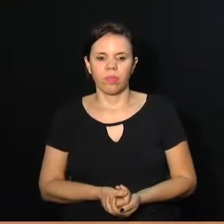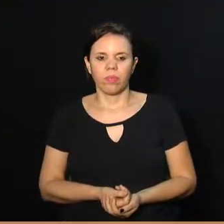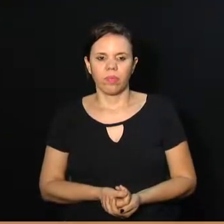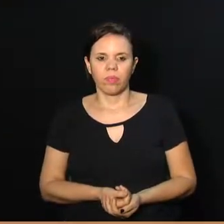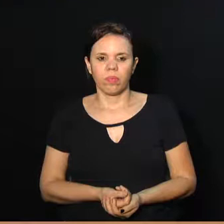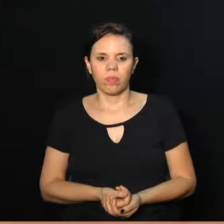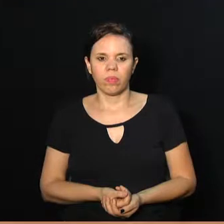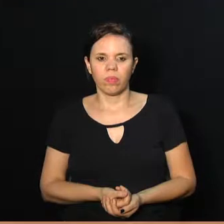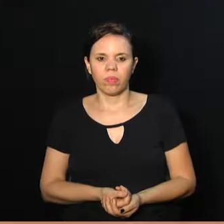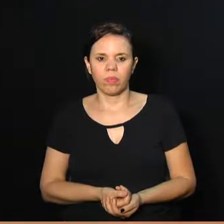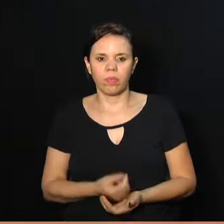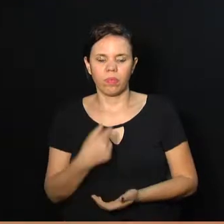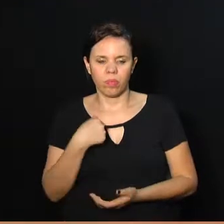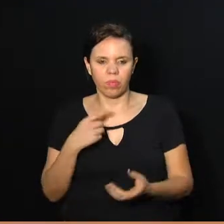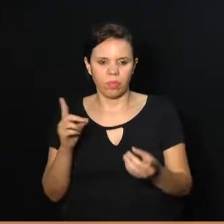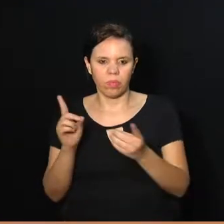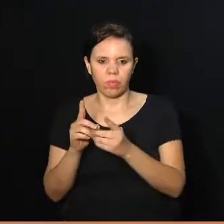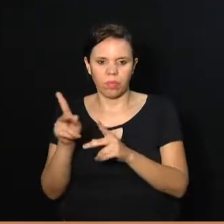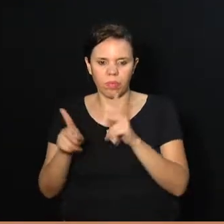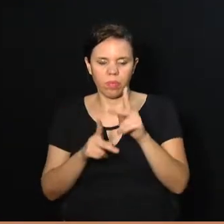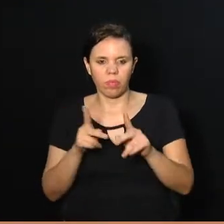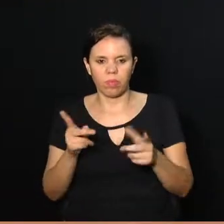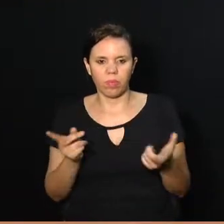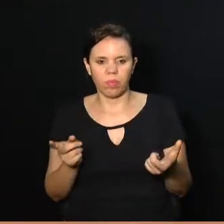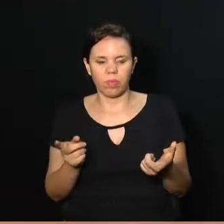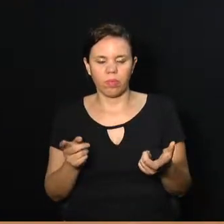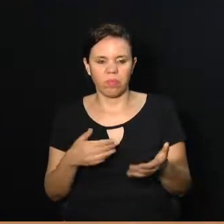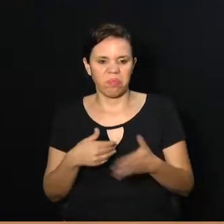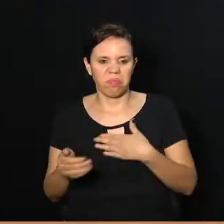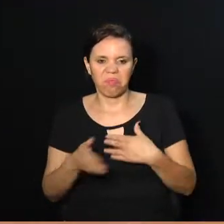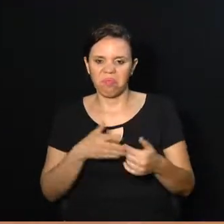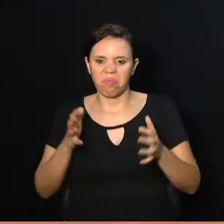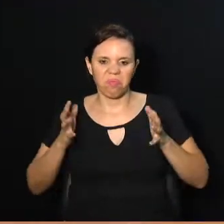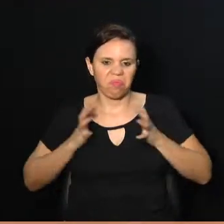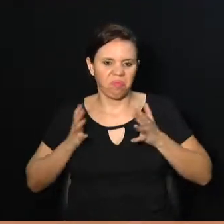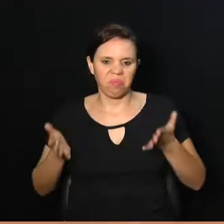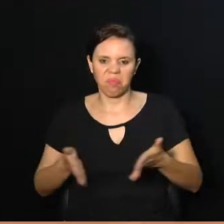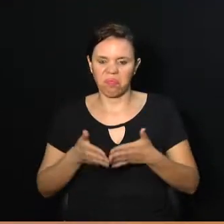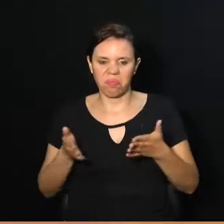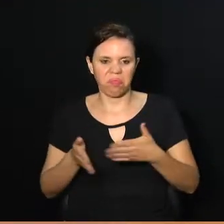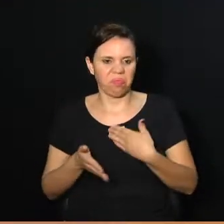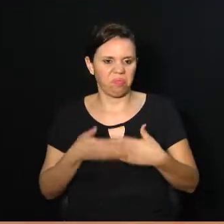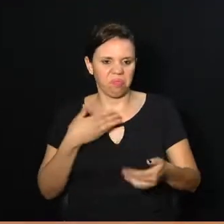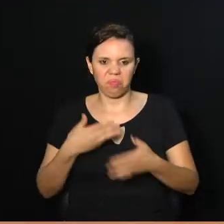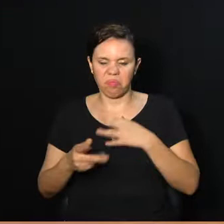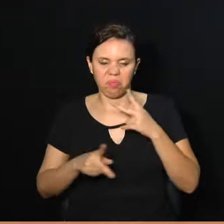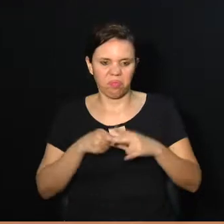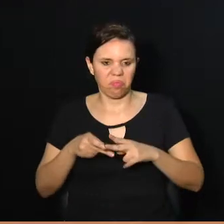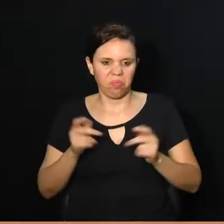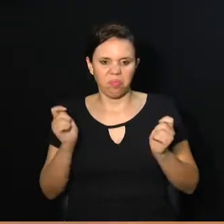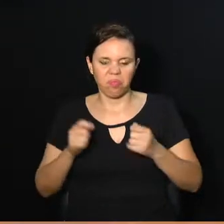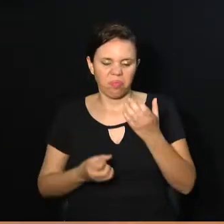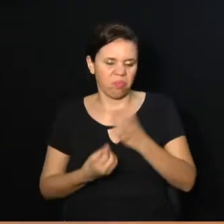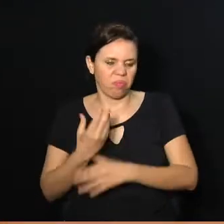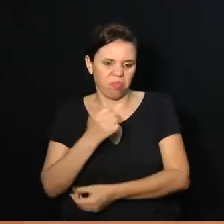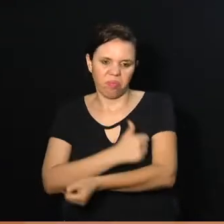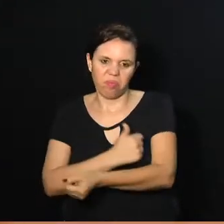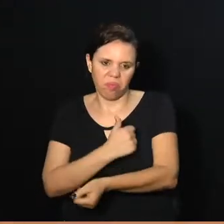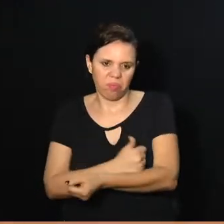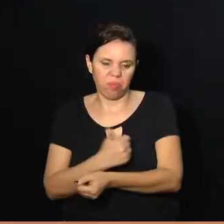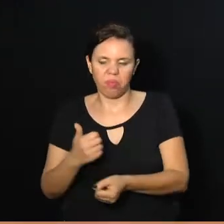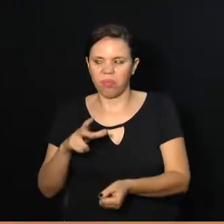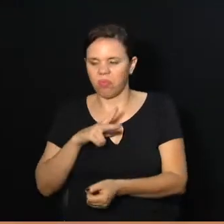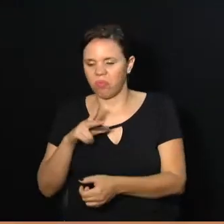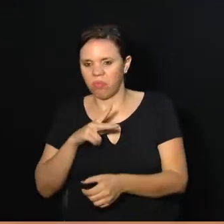que, assim, quando eu atendo o paciente, independente da classe social que ele tem, né? Porque vulnerabilidade, como eu disse, tem desde lá do